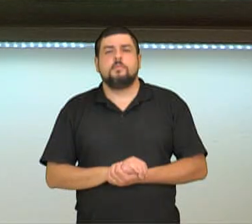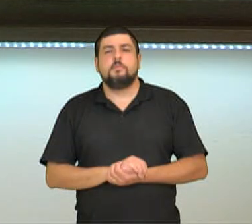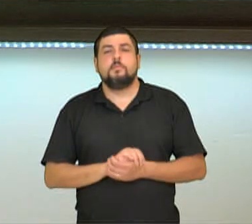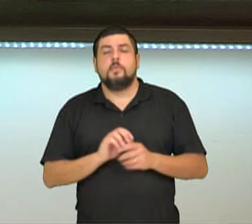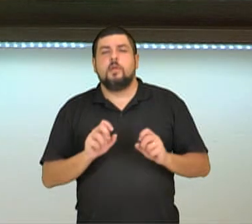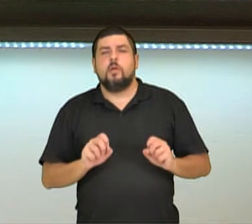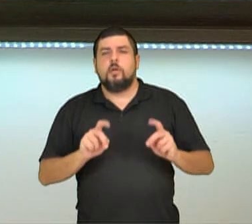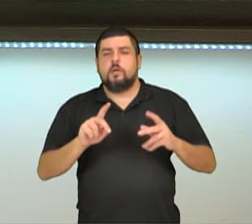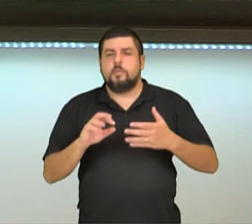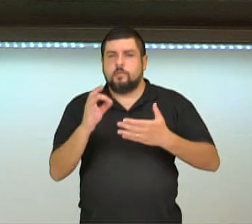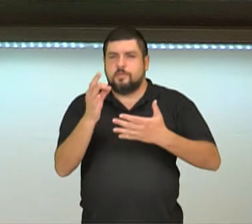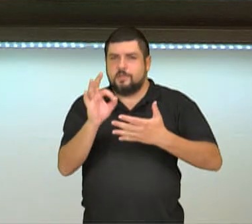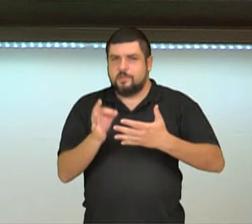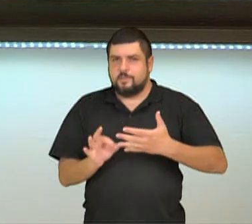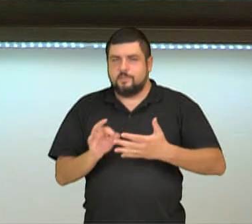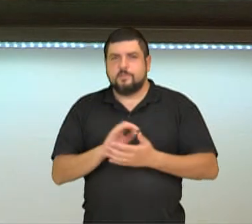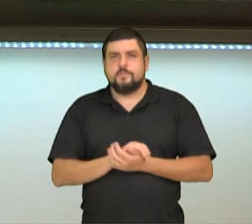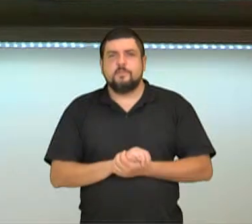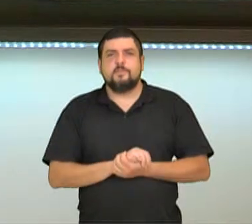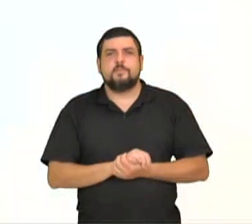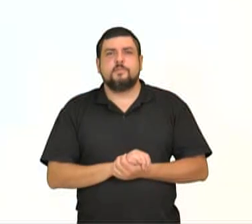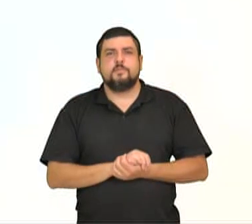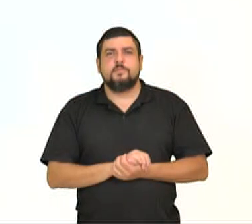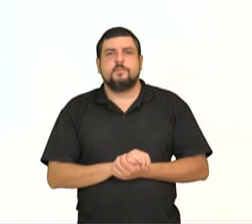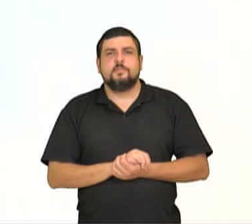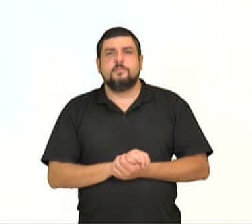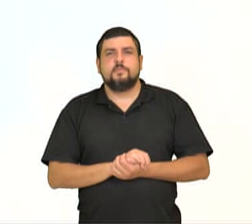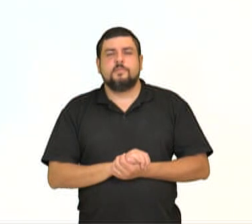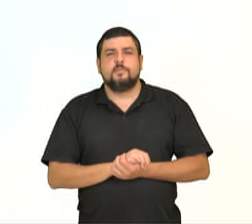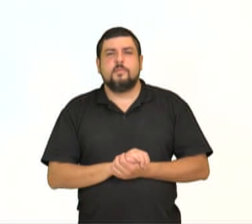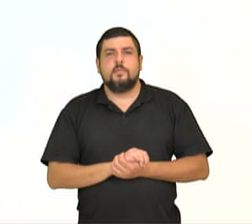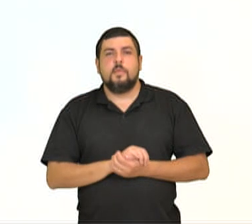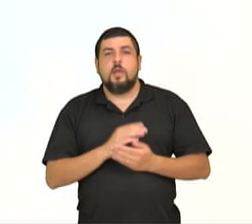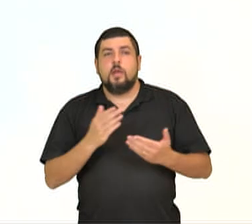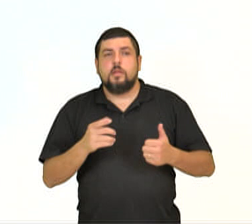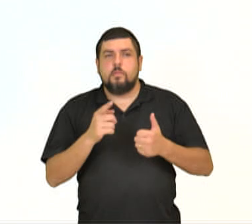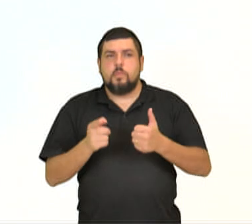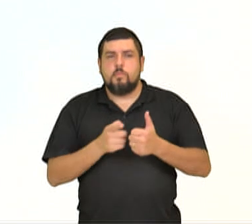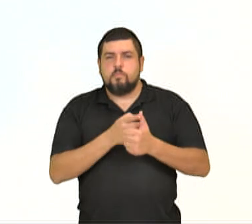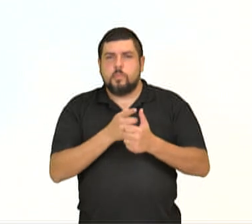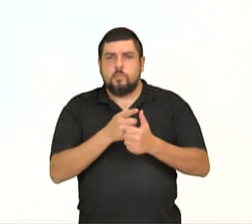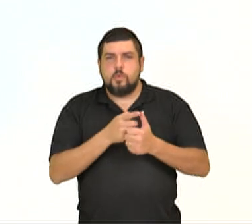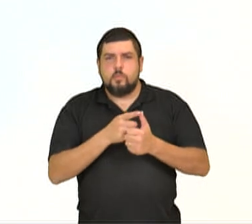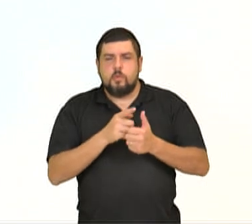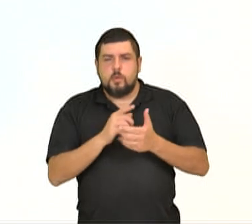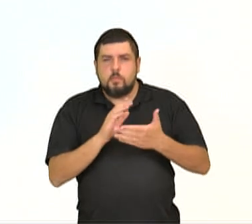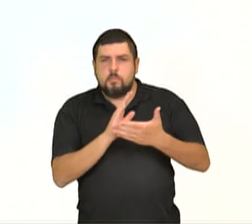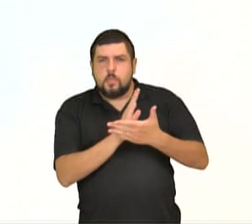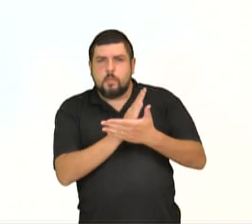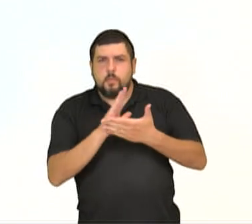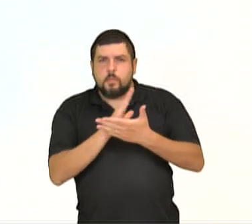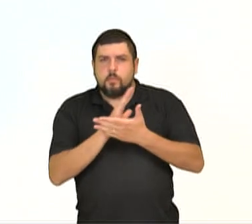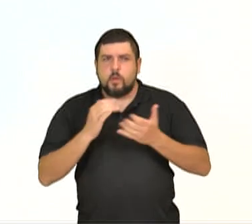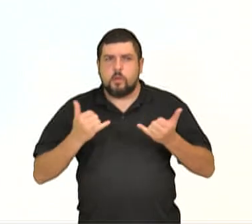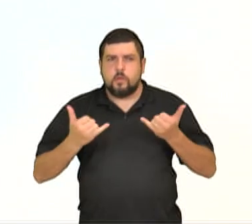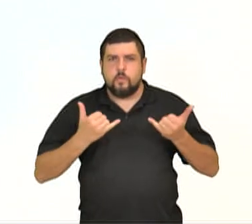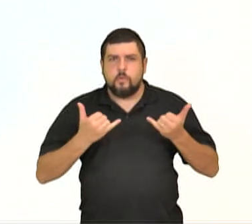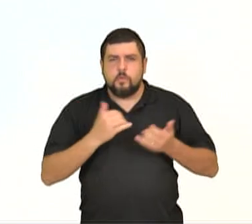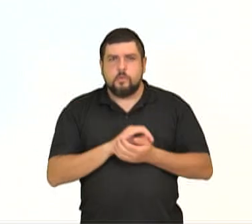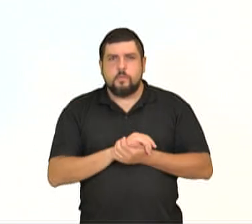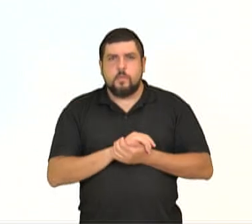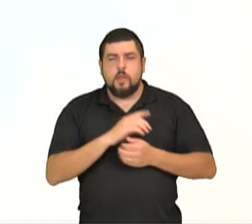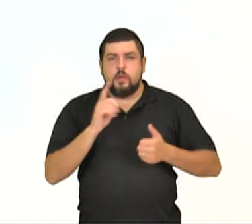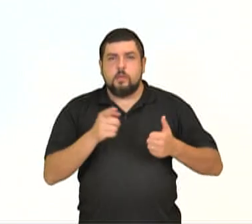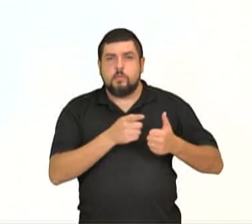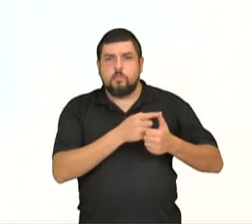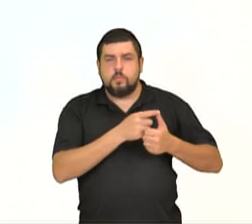Vamos para a correção da atividade? Olha só, organizo aqui então os dados do nosso exercício. Então a concentração